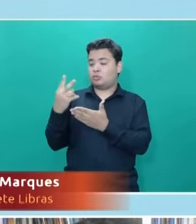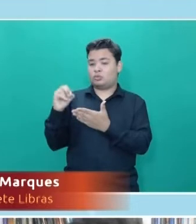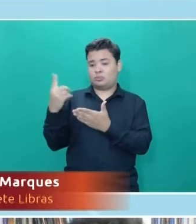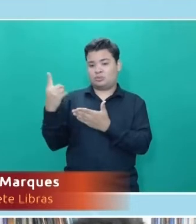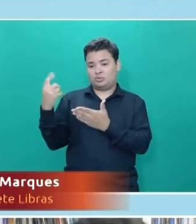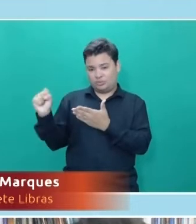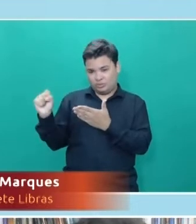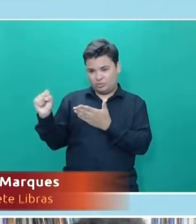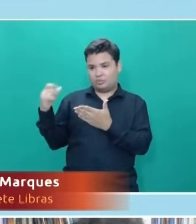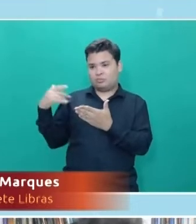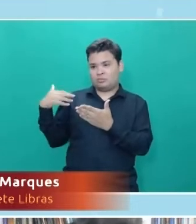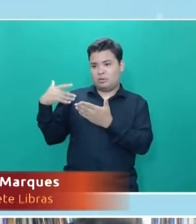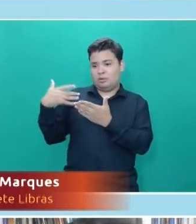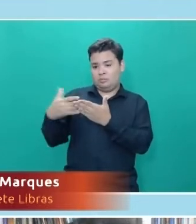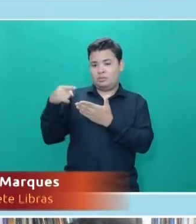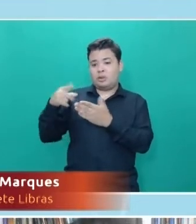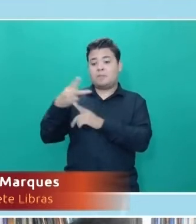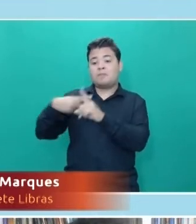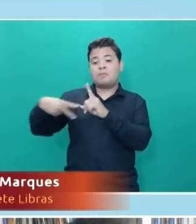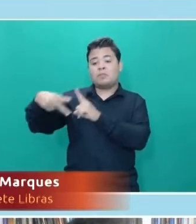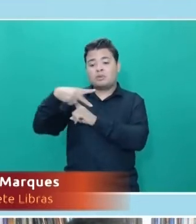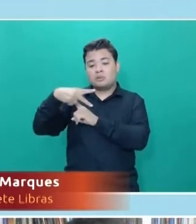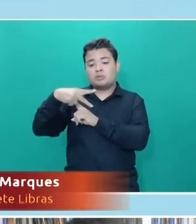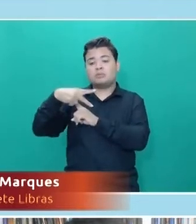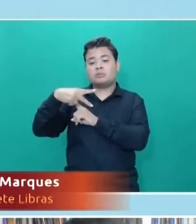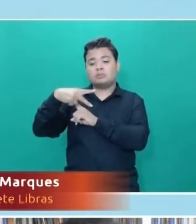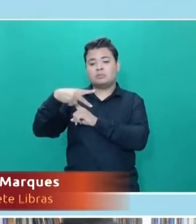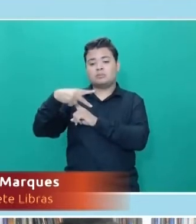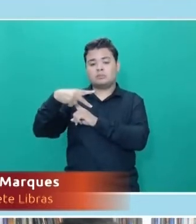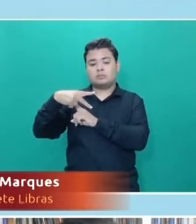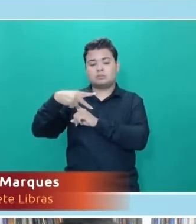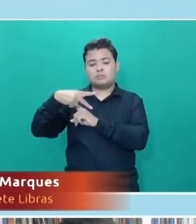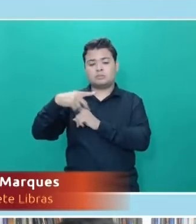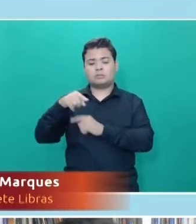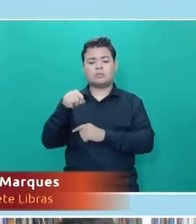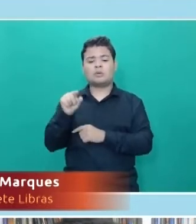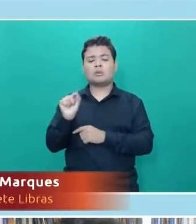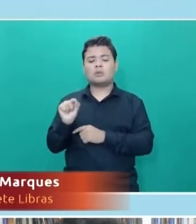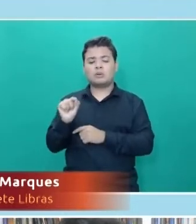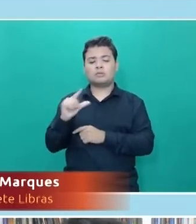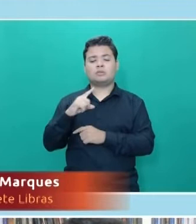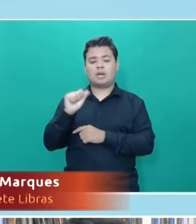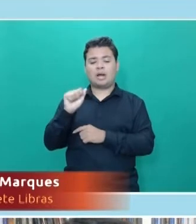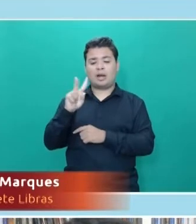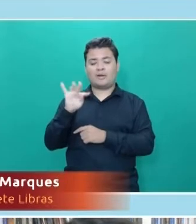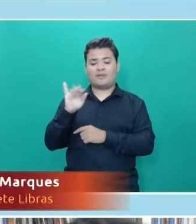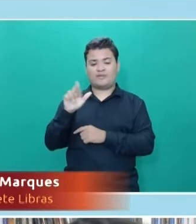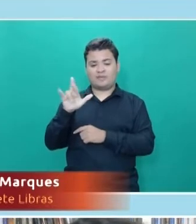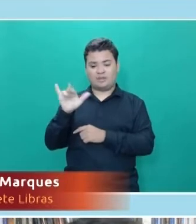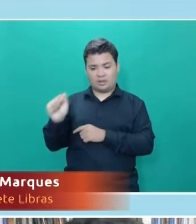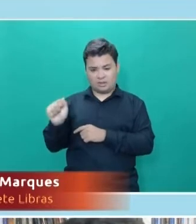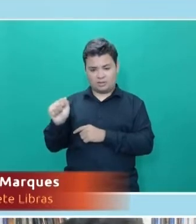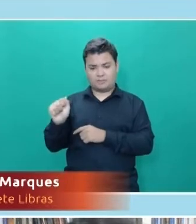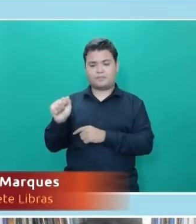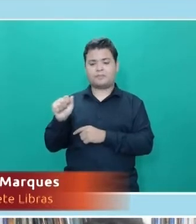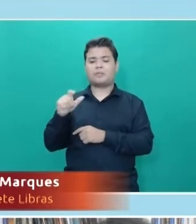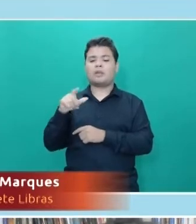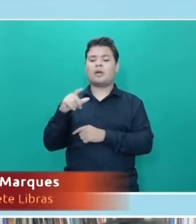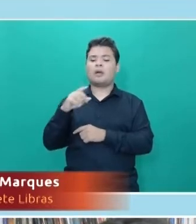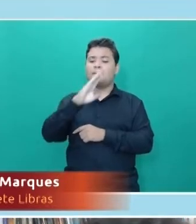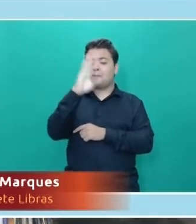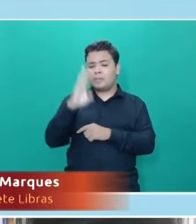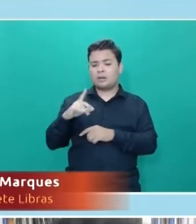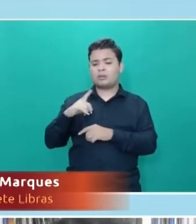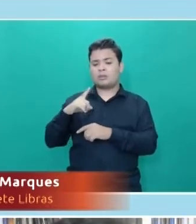pirâmide financeira da Previdência Social ela era superavitária, e com essas sucessivas crises financeiras que o país enfrentou, né,